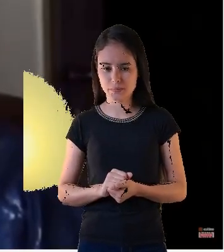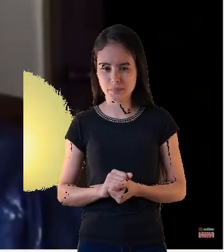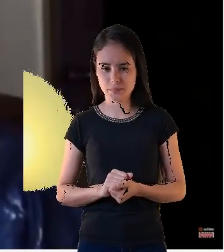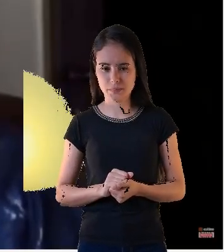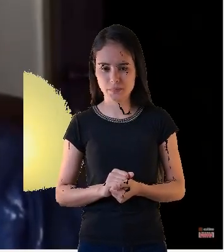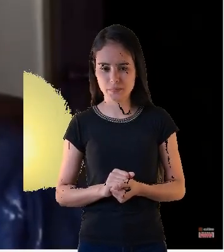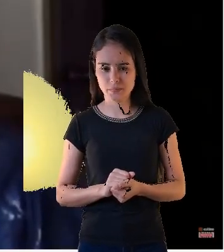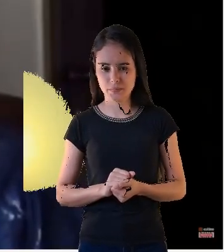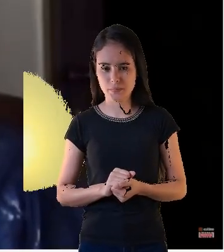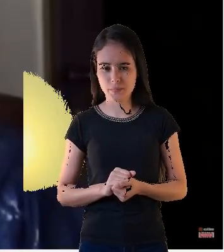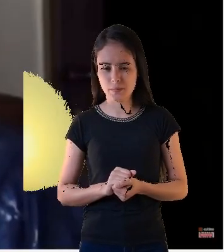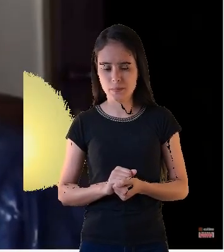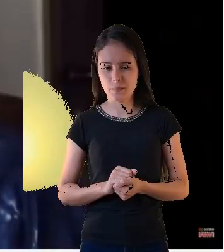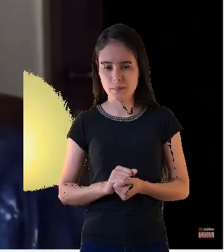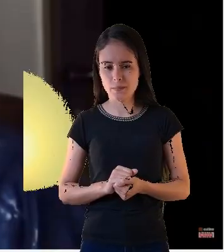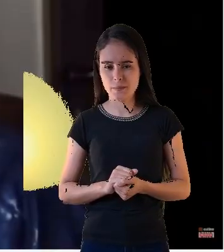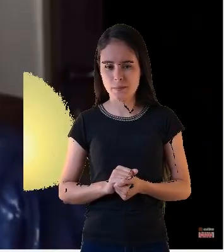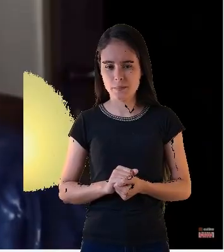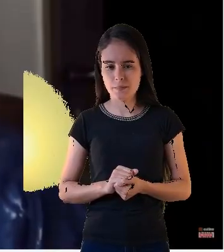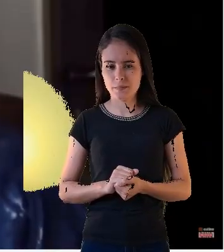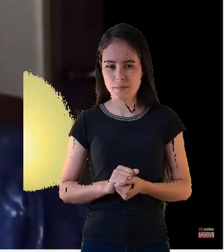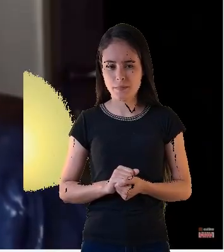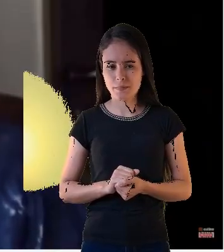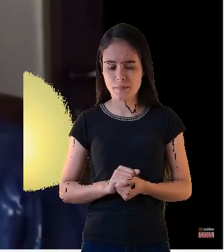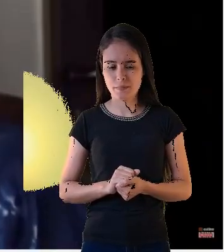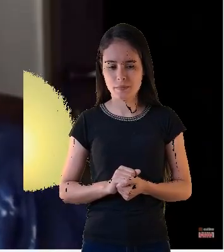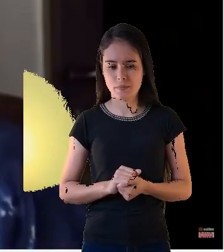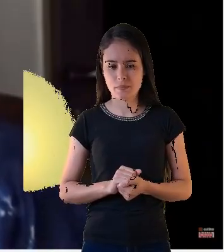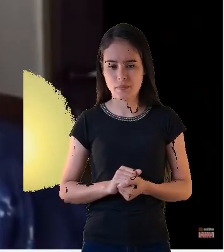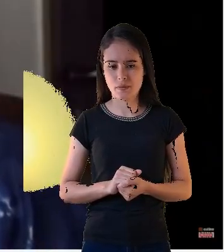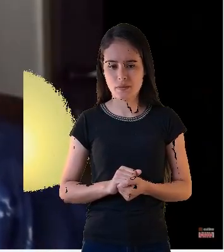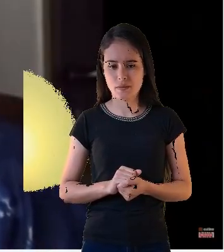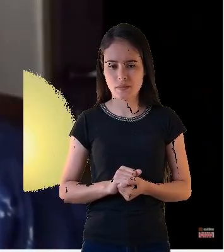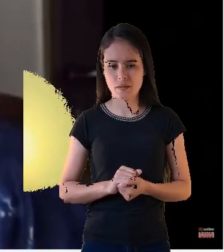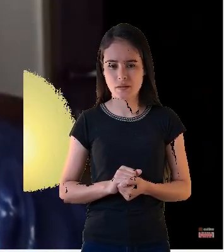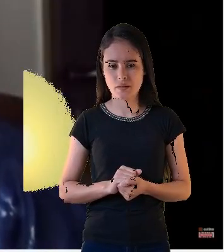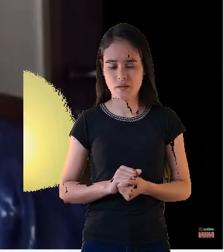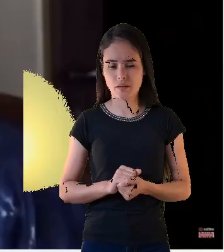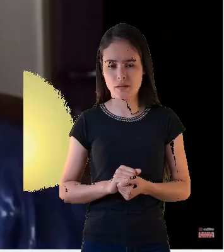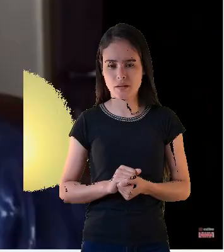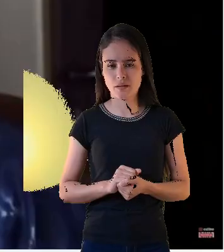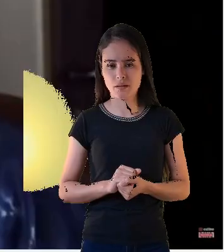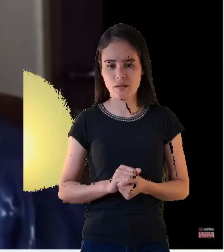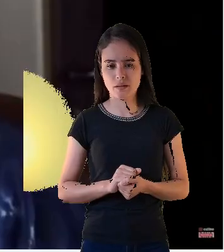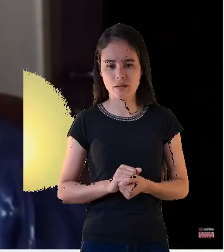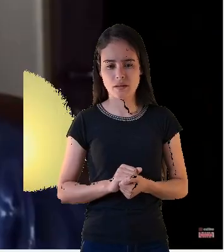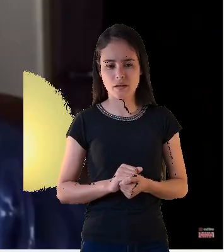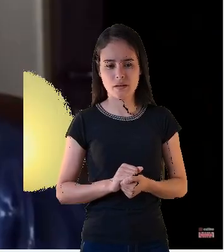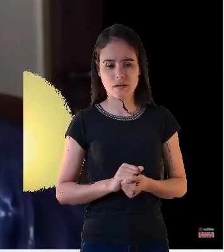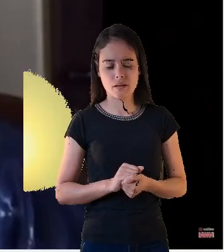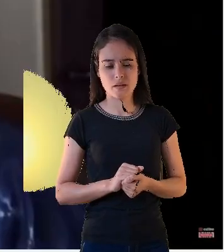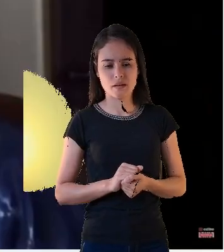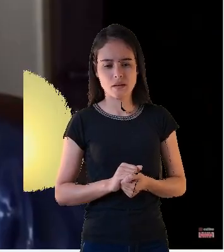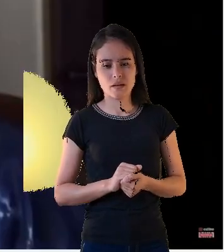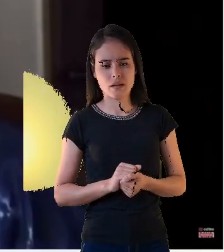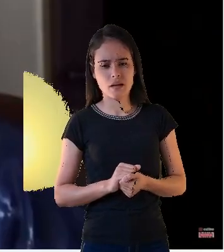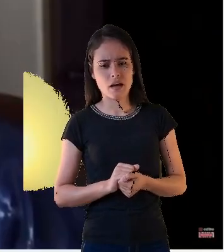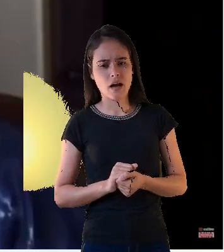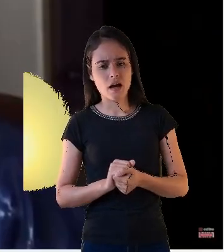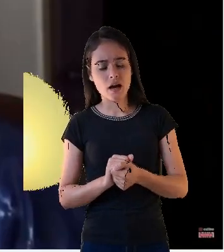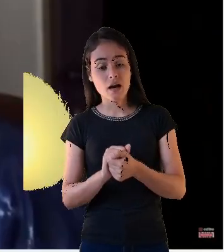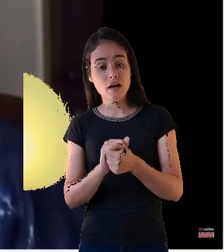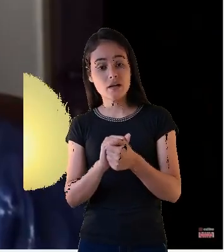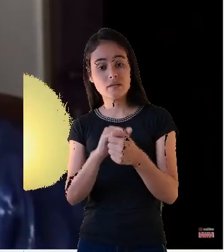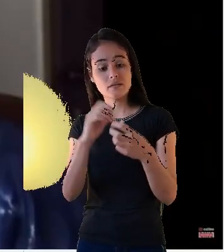Tudo para fazer teatro. Então, eu botava aquela gente toda que era aqueles